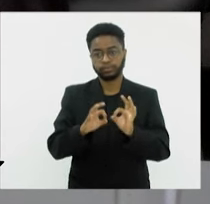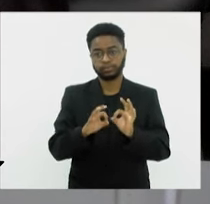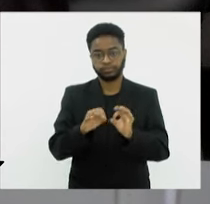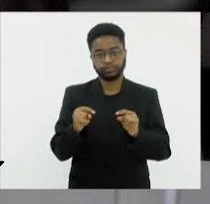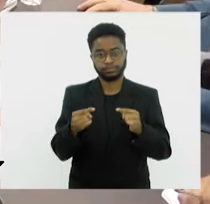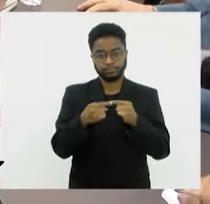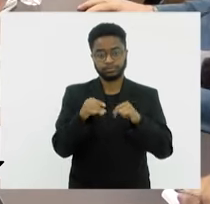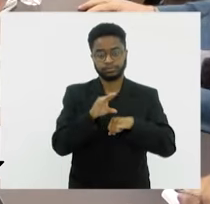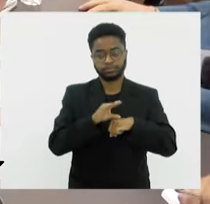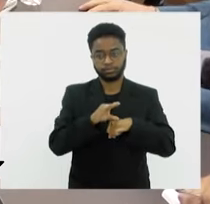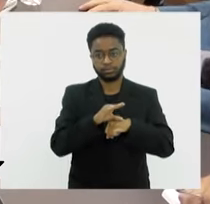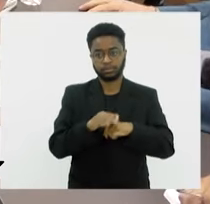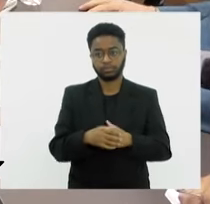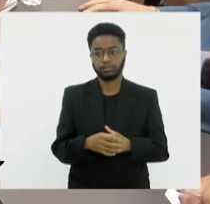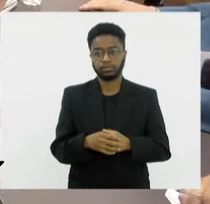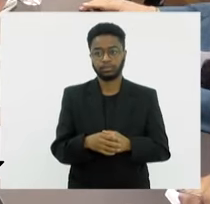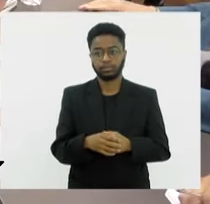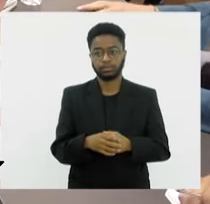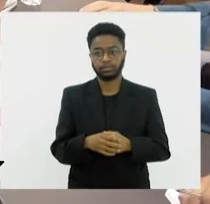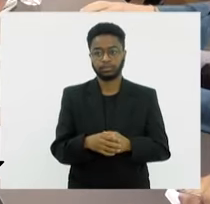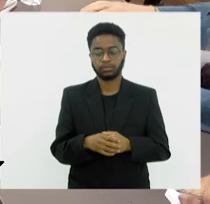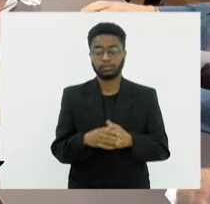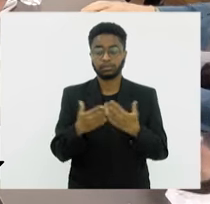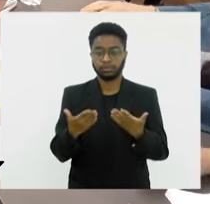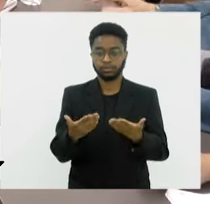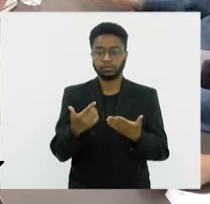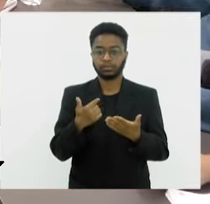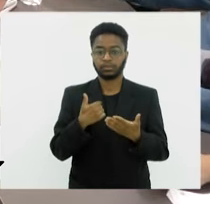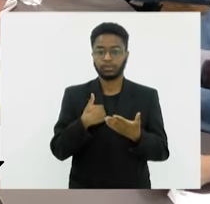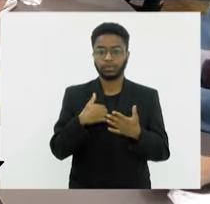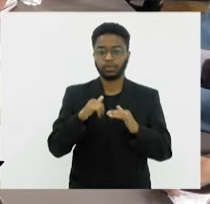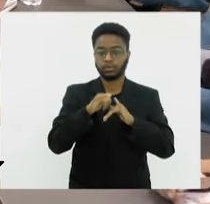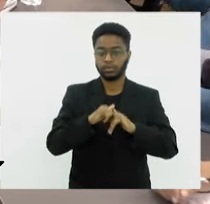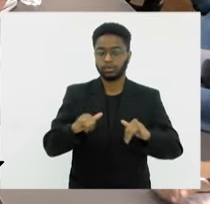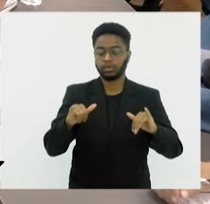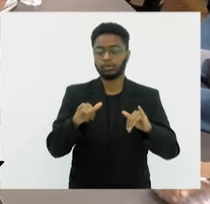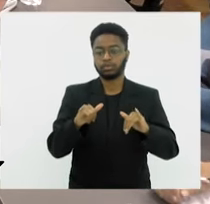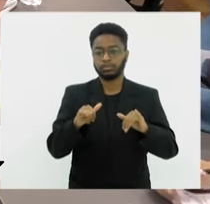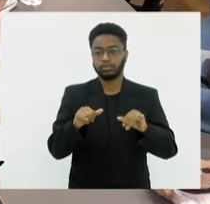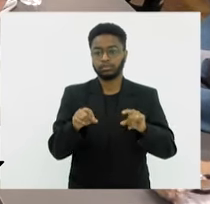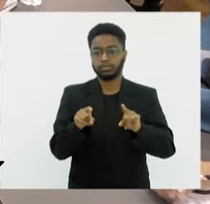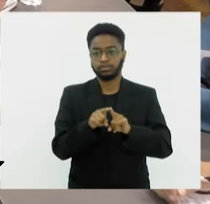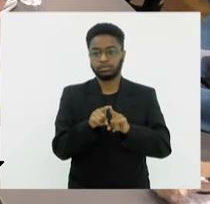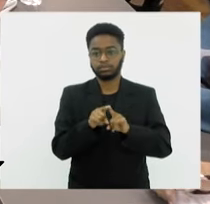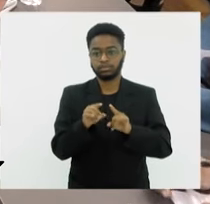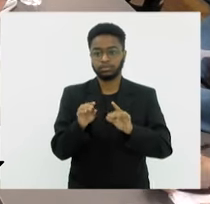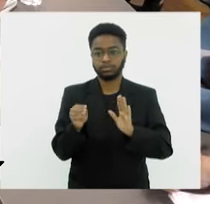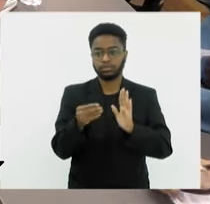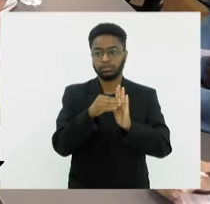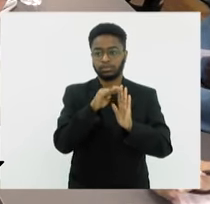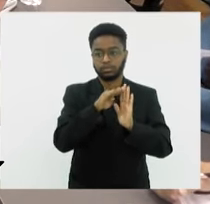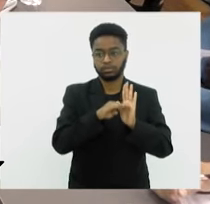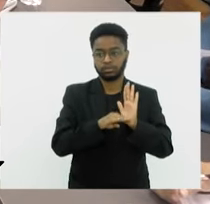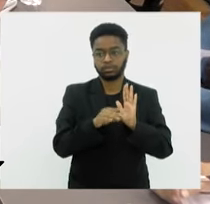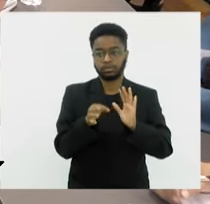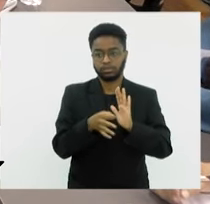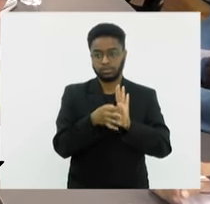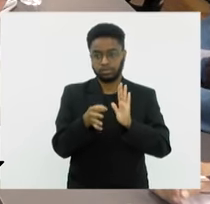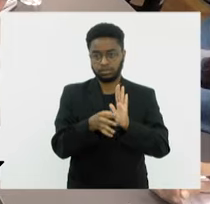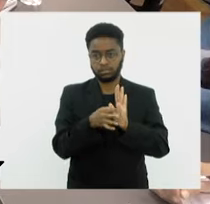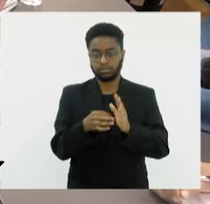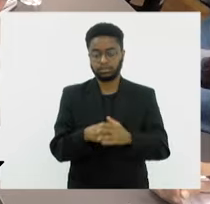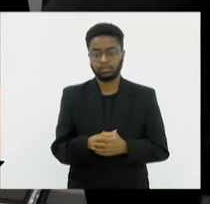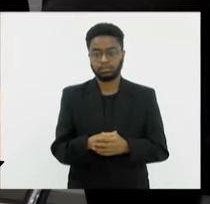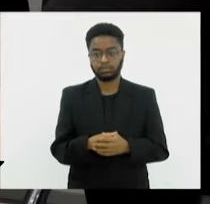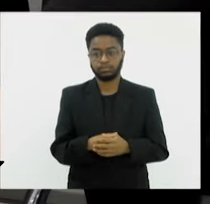isso. Deputado Cozolino, então vou chamar os trabalhos à ordem, trazer para minha lá o parecer. A gente derrubou os autorizativos daquela forma.